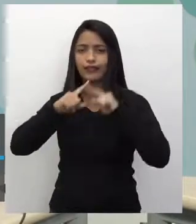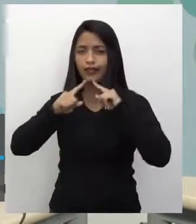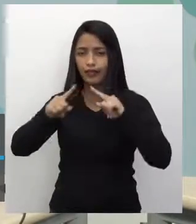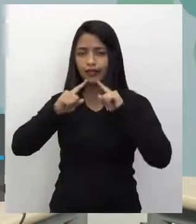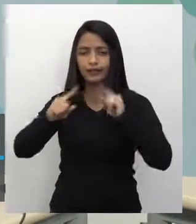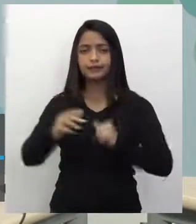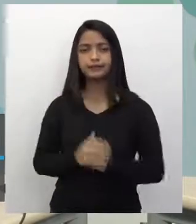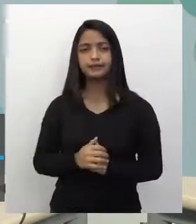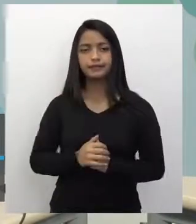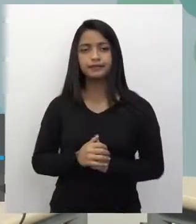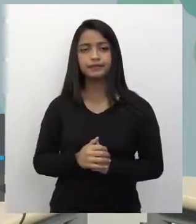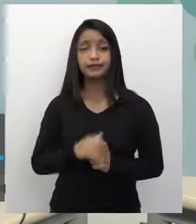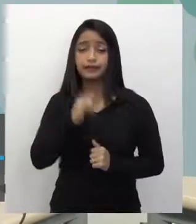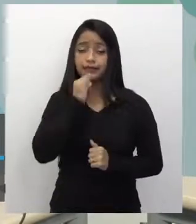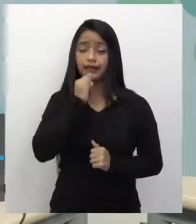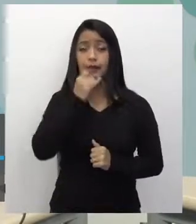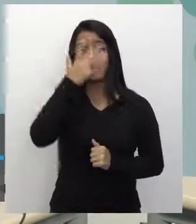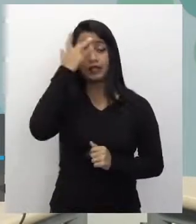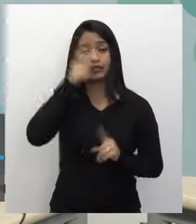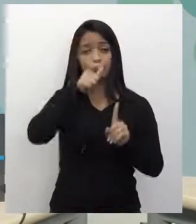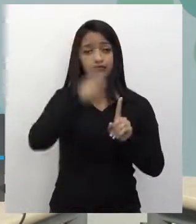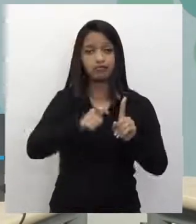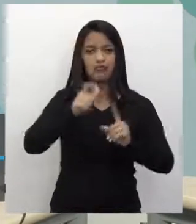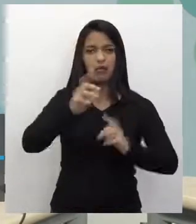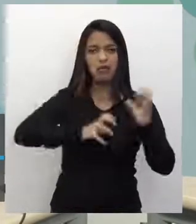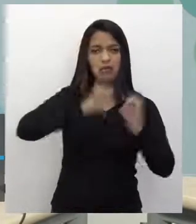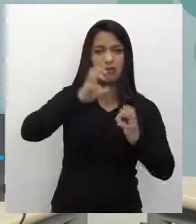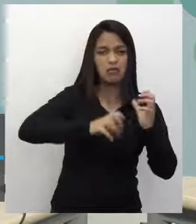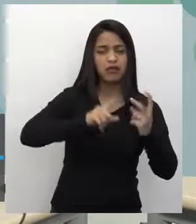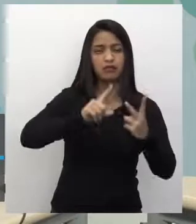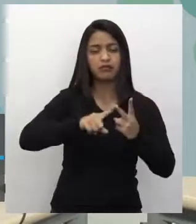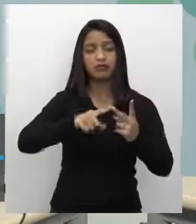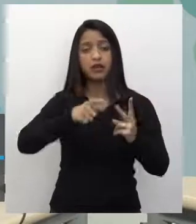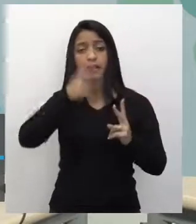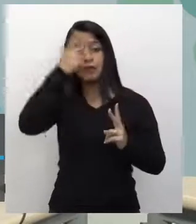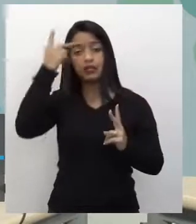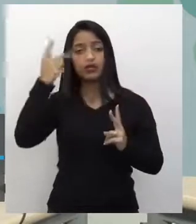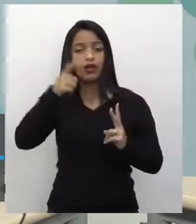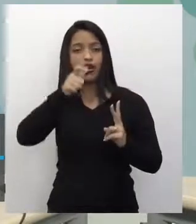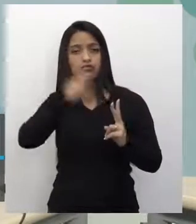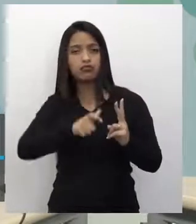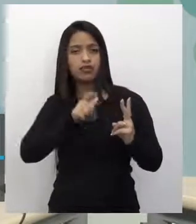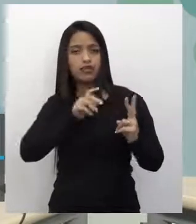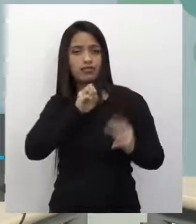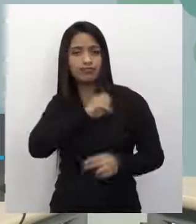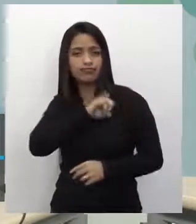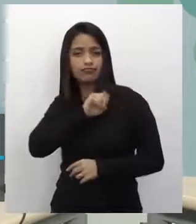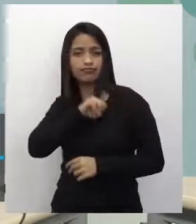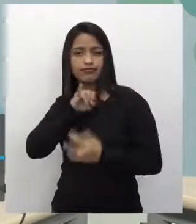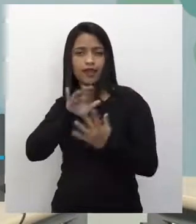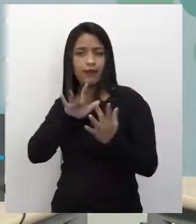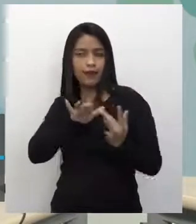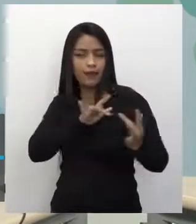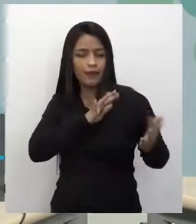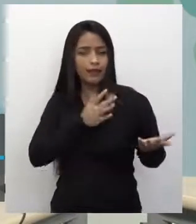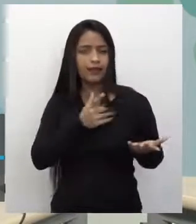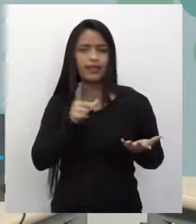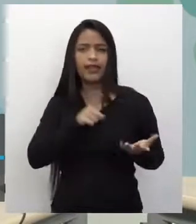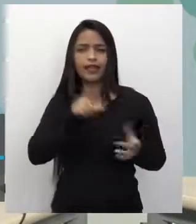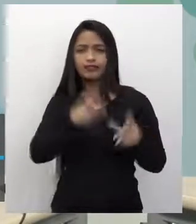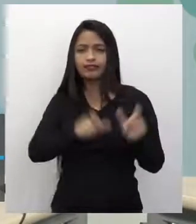o personagem, você tinha o brigão, você tinha o namorador. Então, você tinha vários, né,